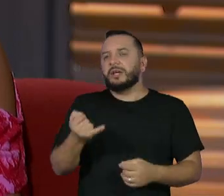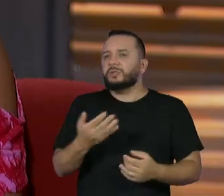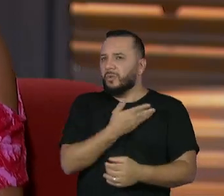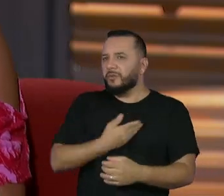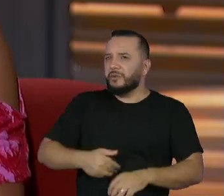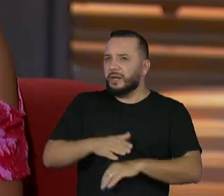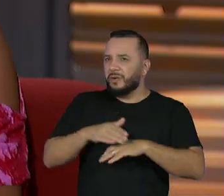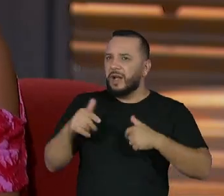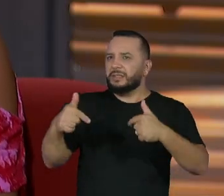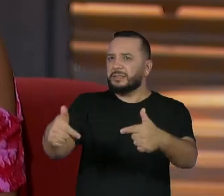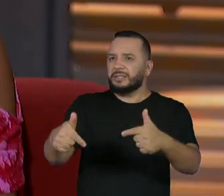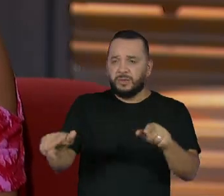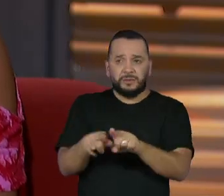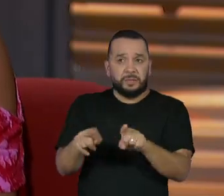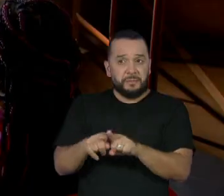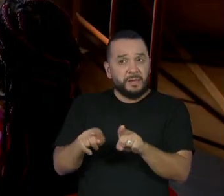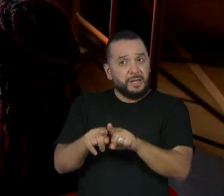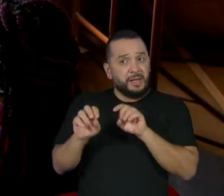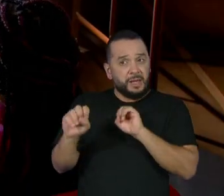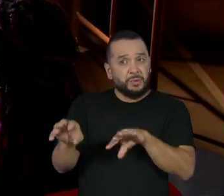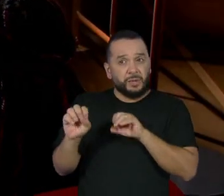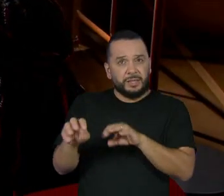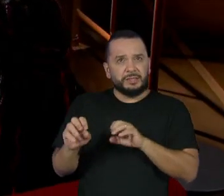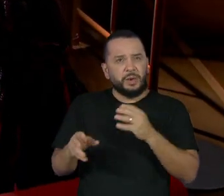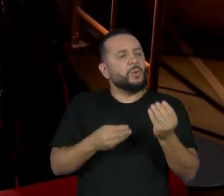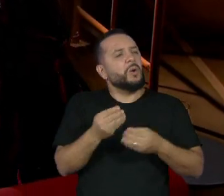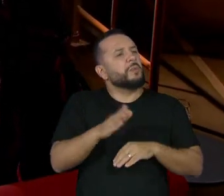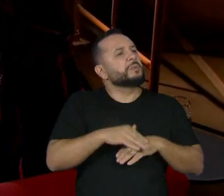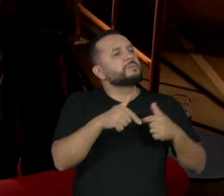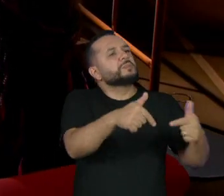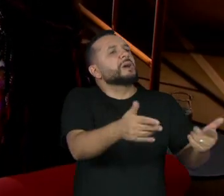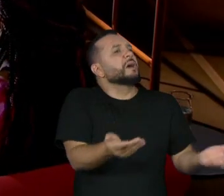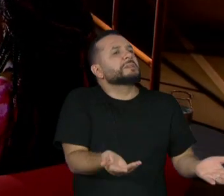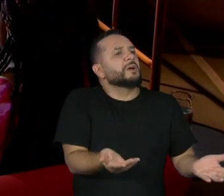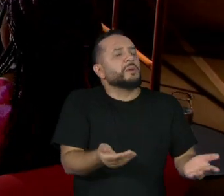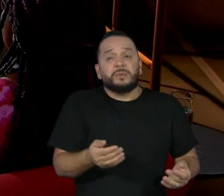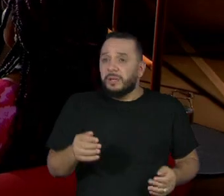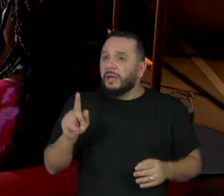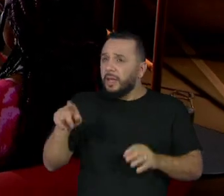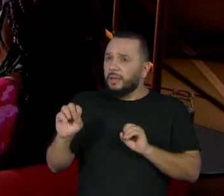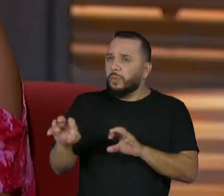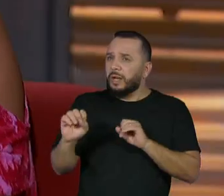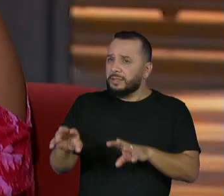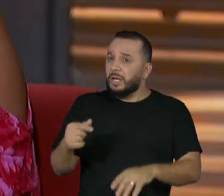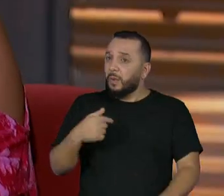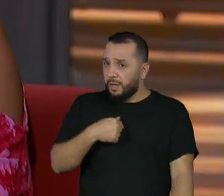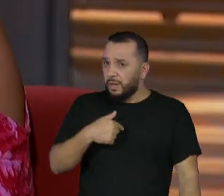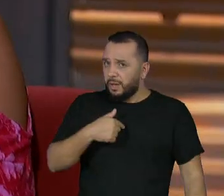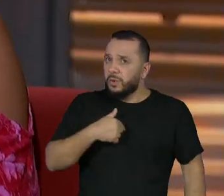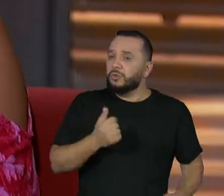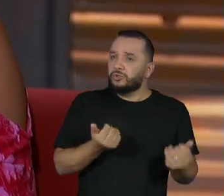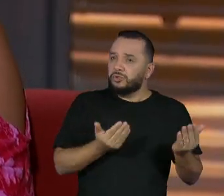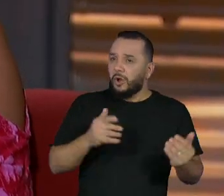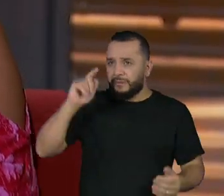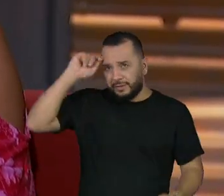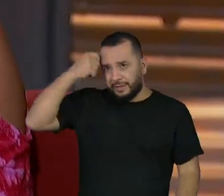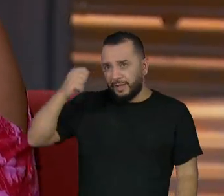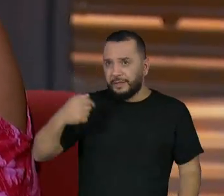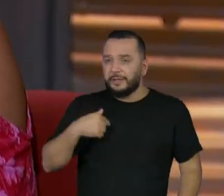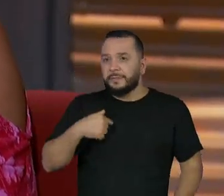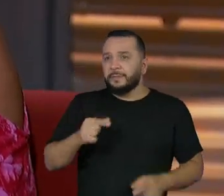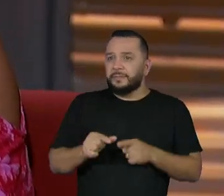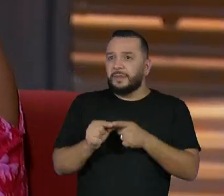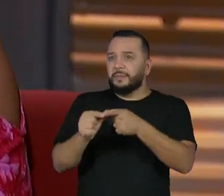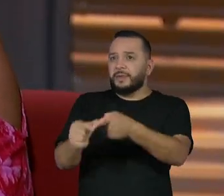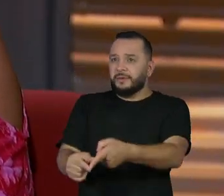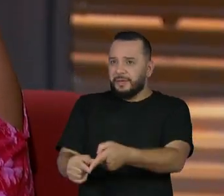públicas, com garantia de acesso à educação. Por exemplo, uma política pública. Acesso à educação. Por exemplo, o meu caso, eu sou uma jovem negra de